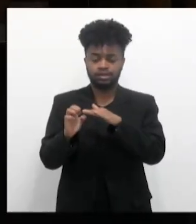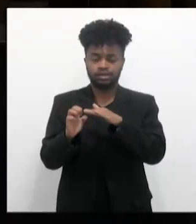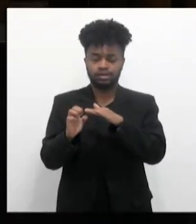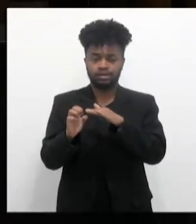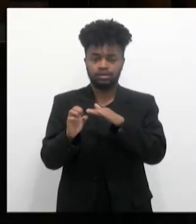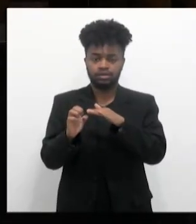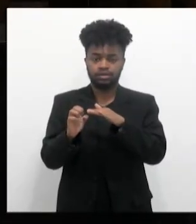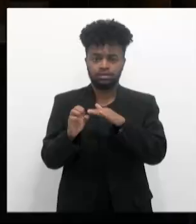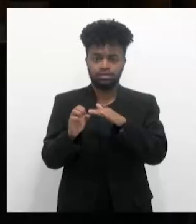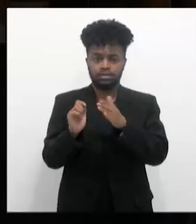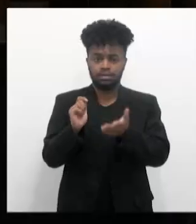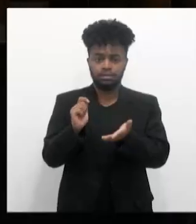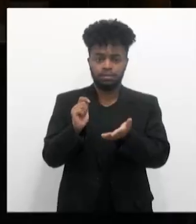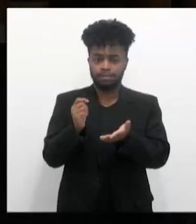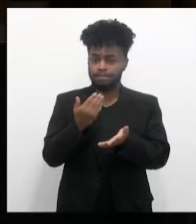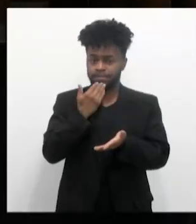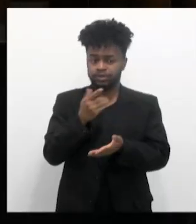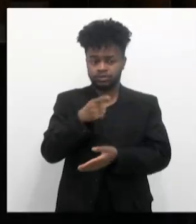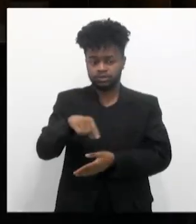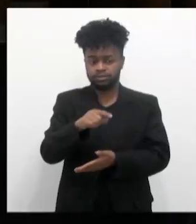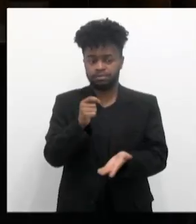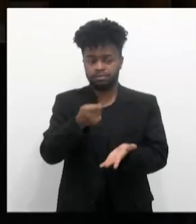concessionárias cobrarão